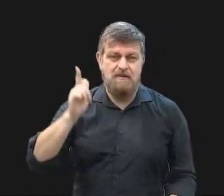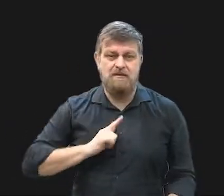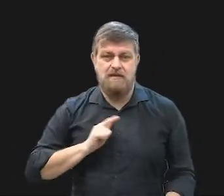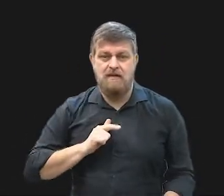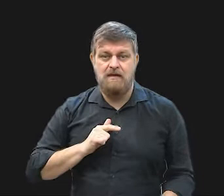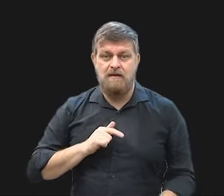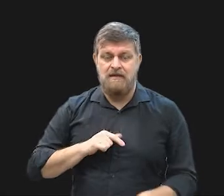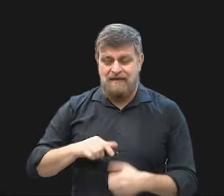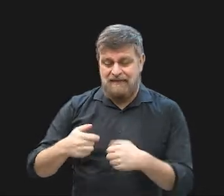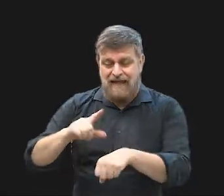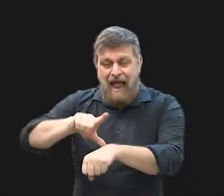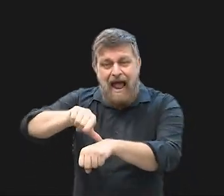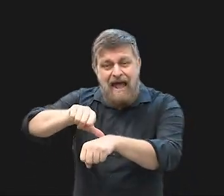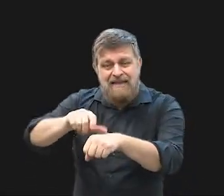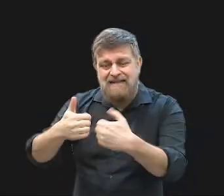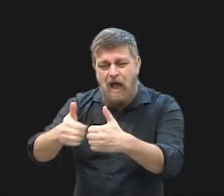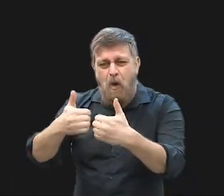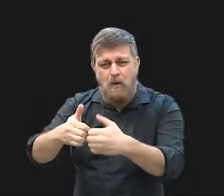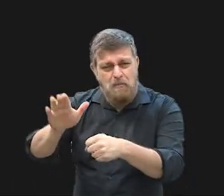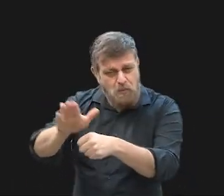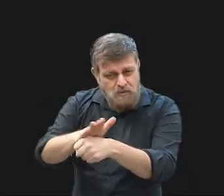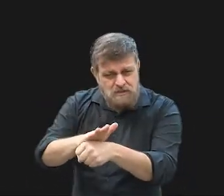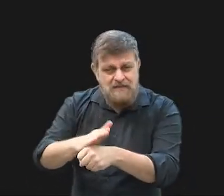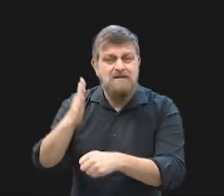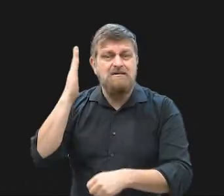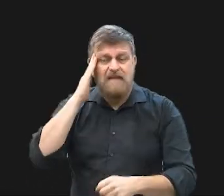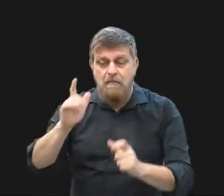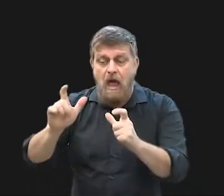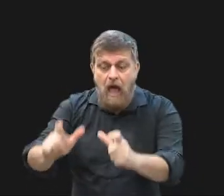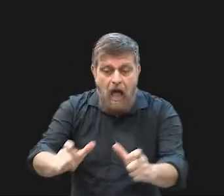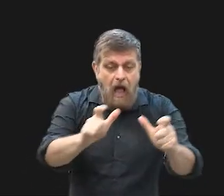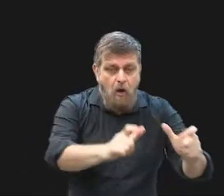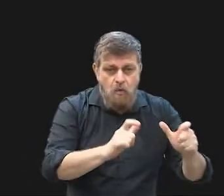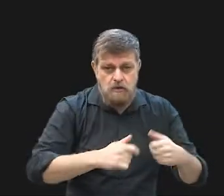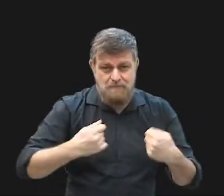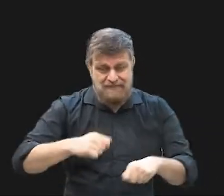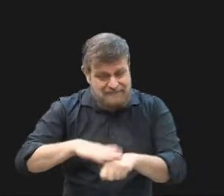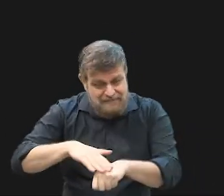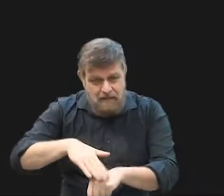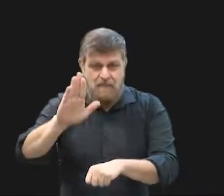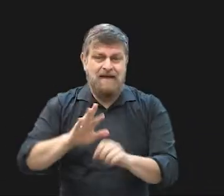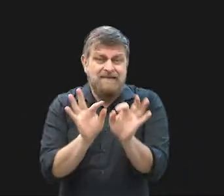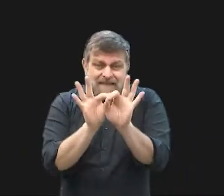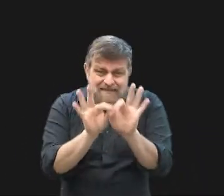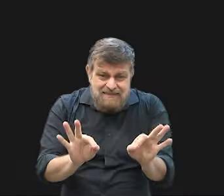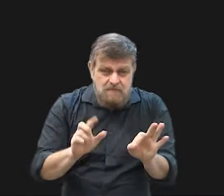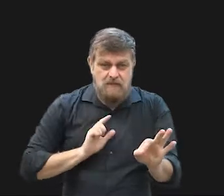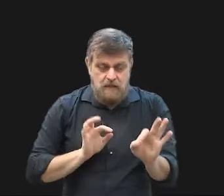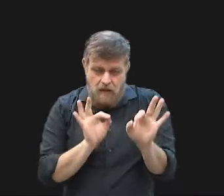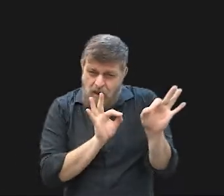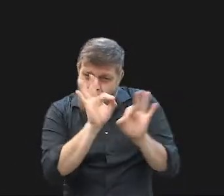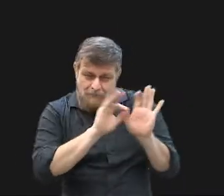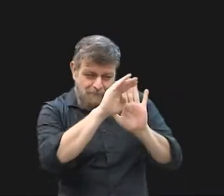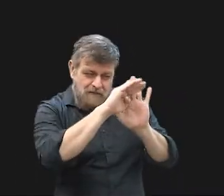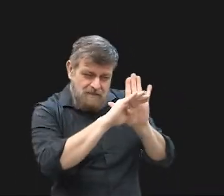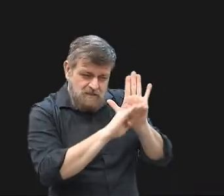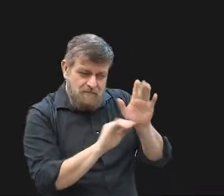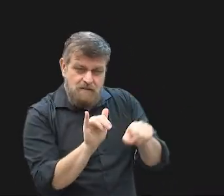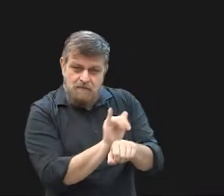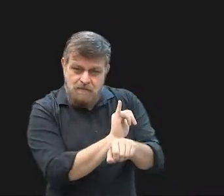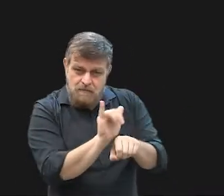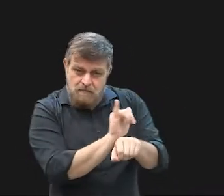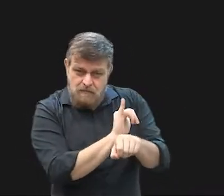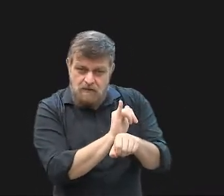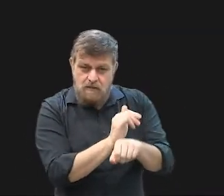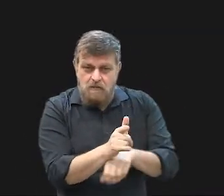está atrasada, qual linha tem superlotação, aonde precisa mais de frota, isso é simples. Então, assim, seria um planejamento estratégico, mais uma